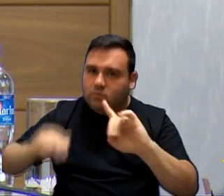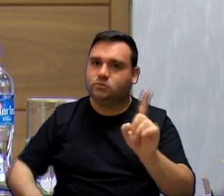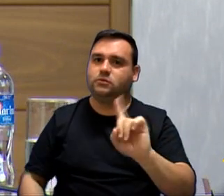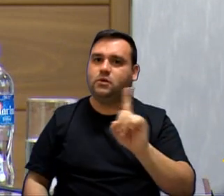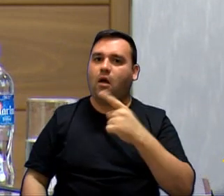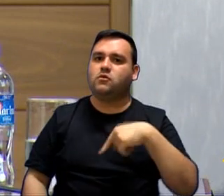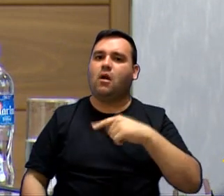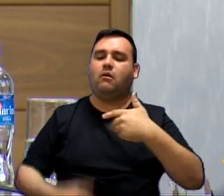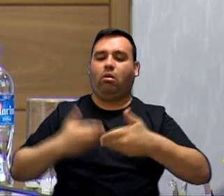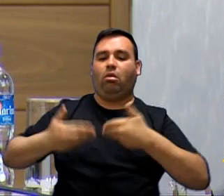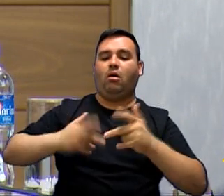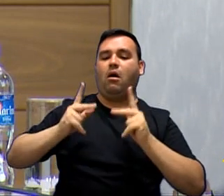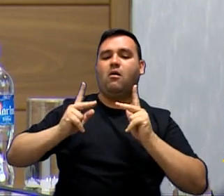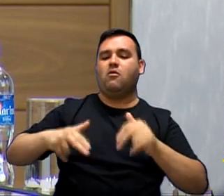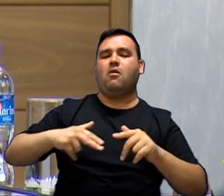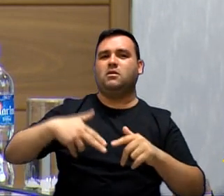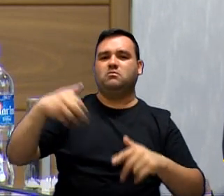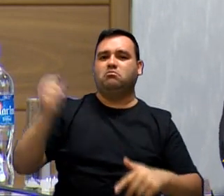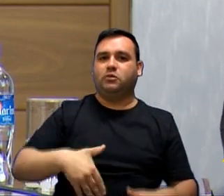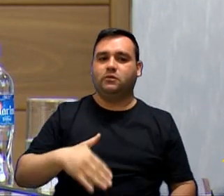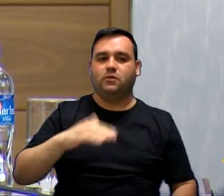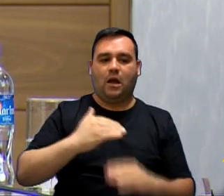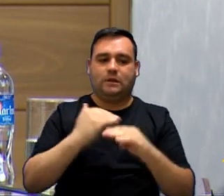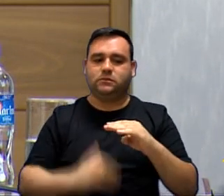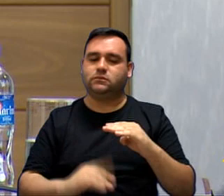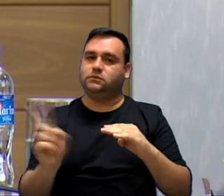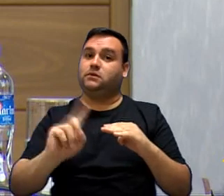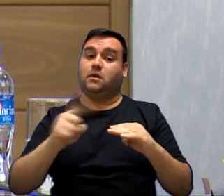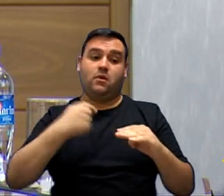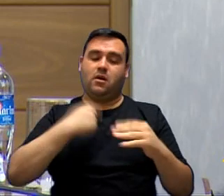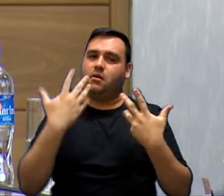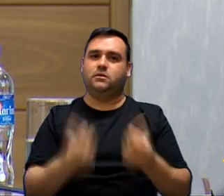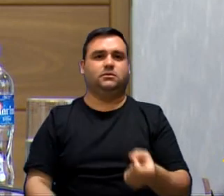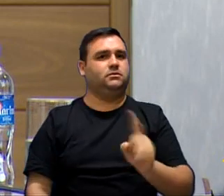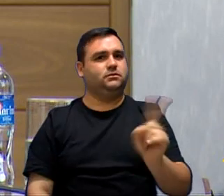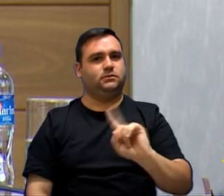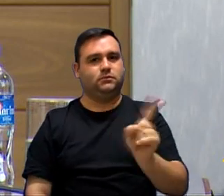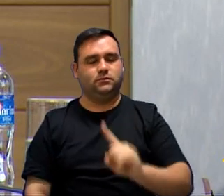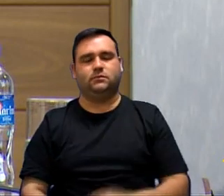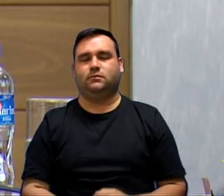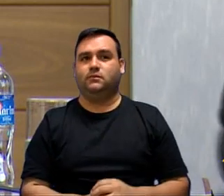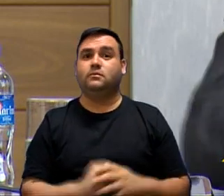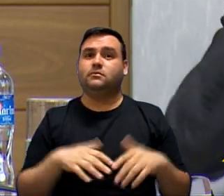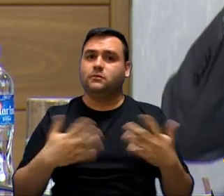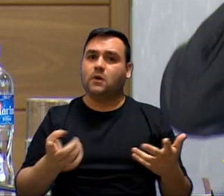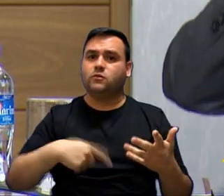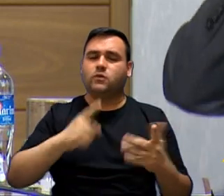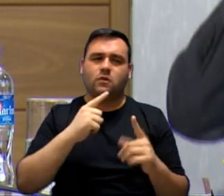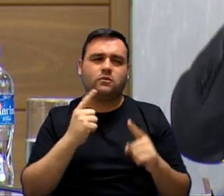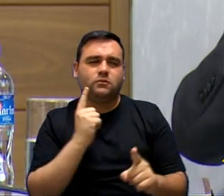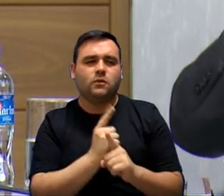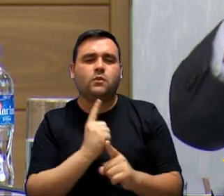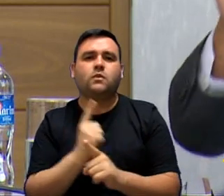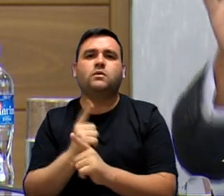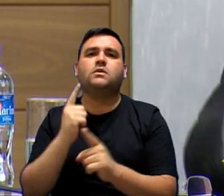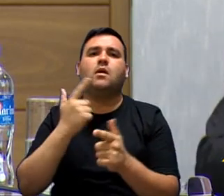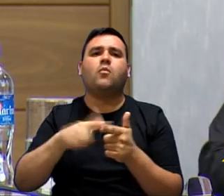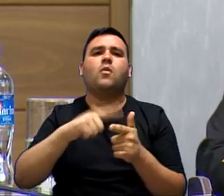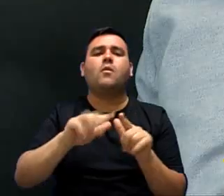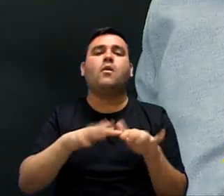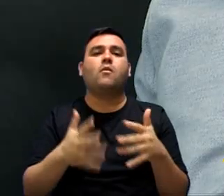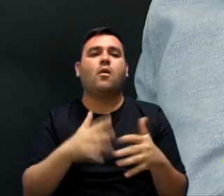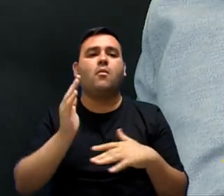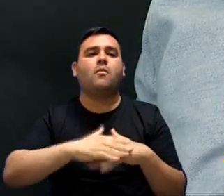e ser tratada como espírito inferior. Eu não irei permitir isso. Então, vamos descobrir quem que está fazendo isso